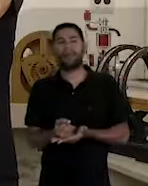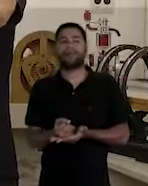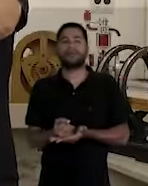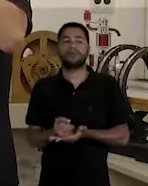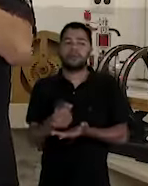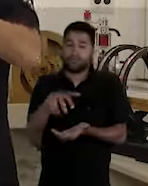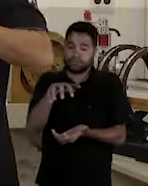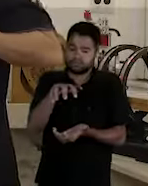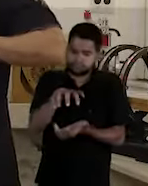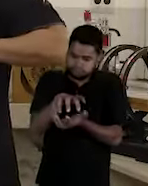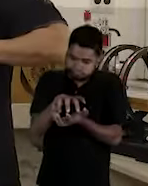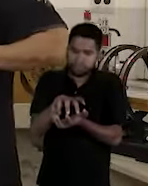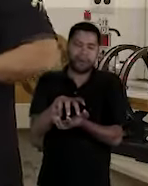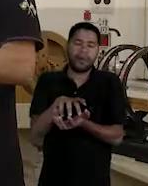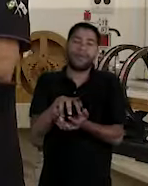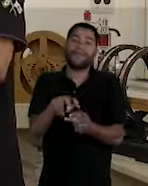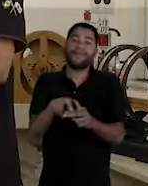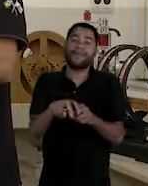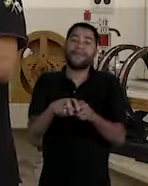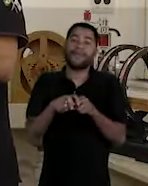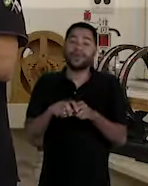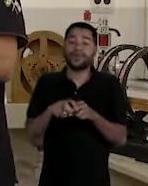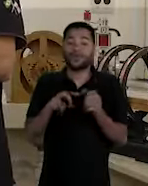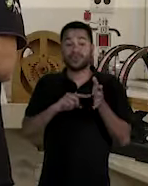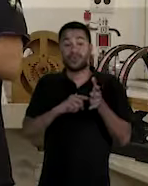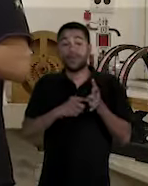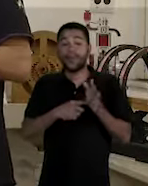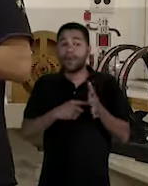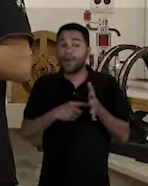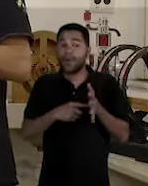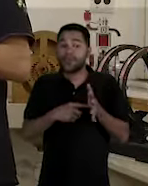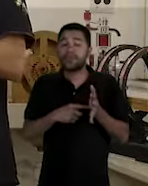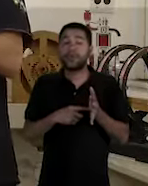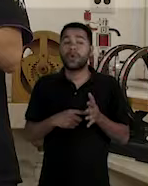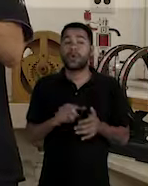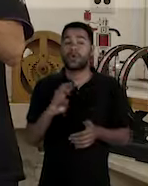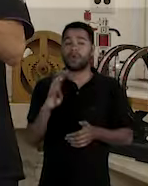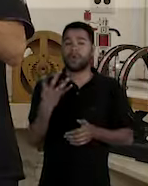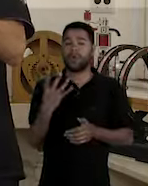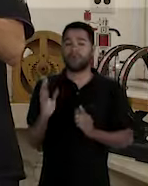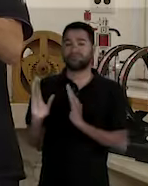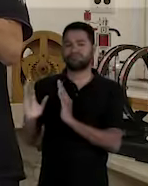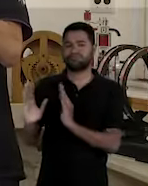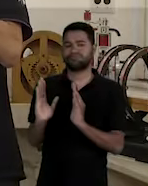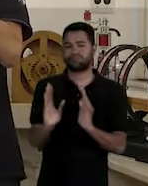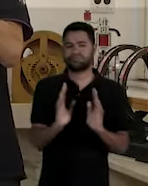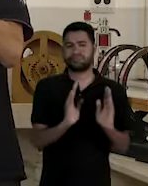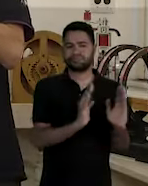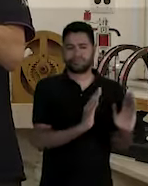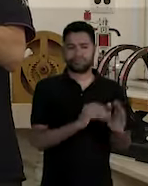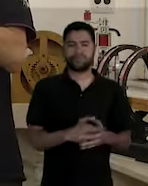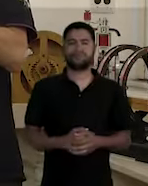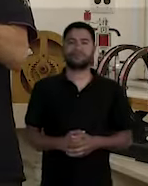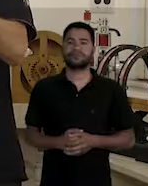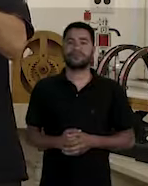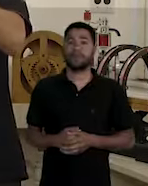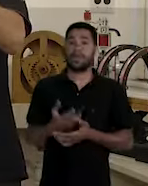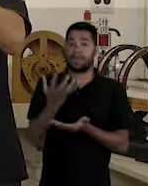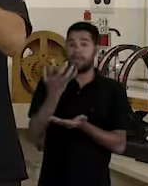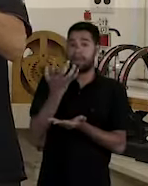combustível. Por isso que esse motor ele é chamado motor de 4 tempos. Ele